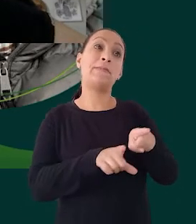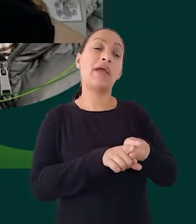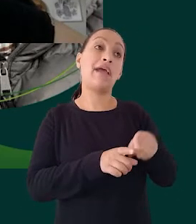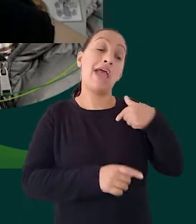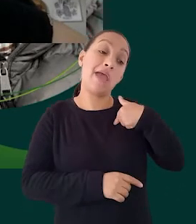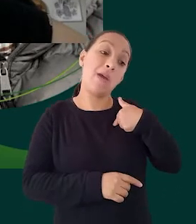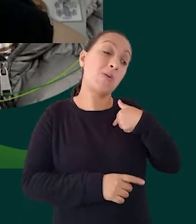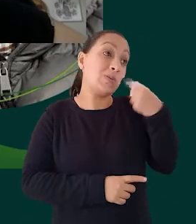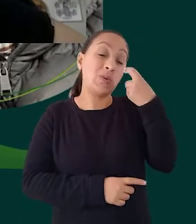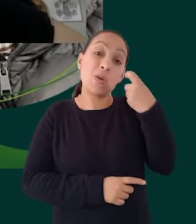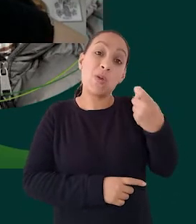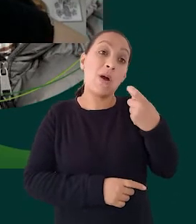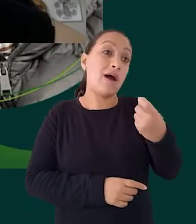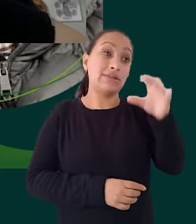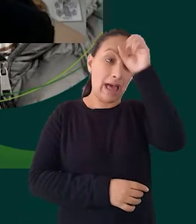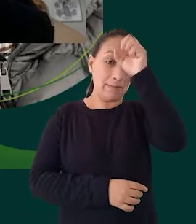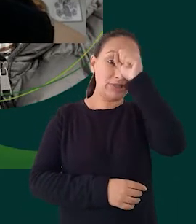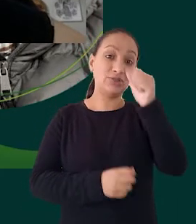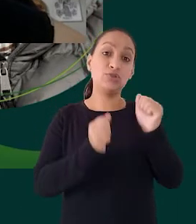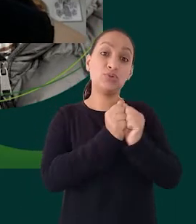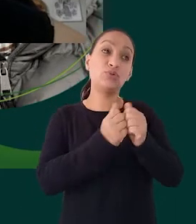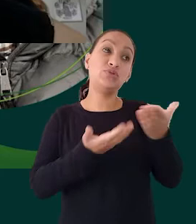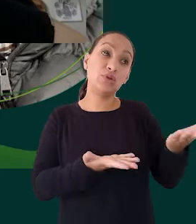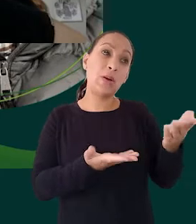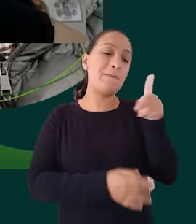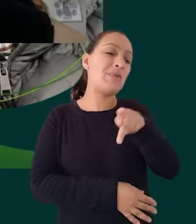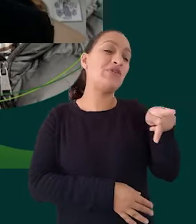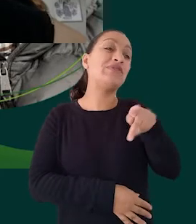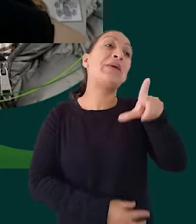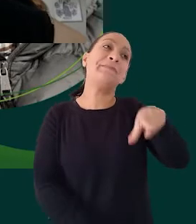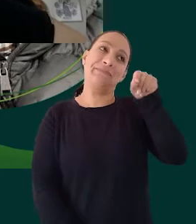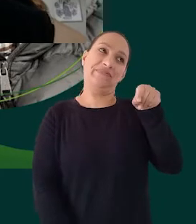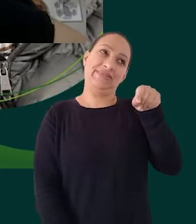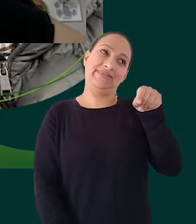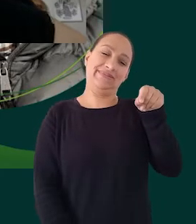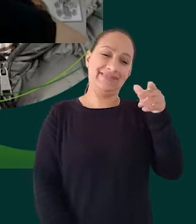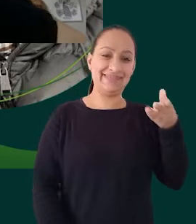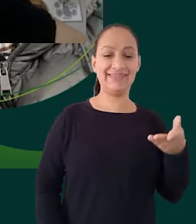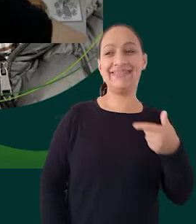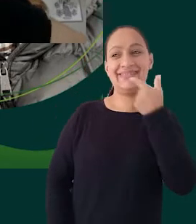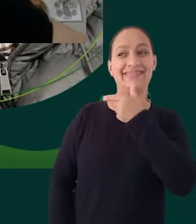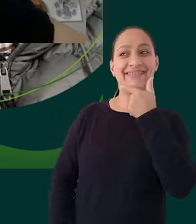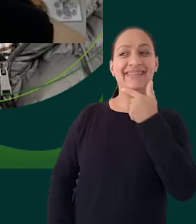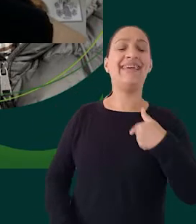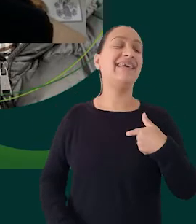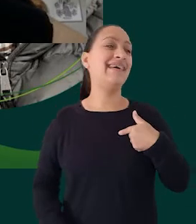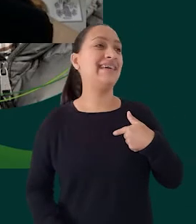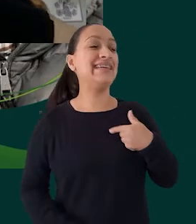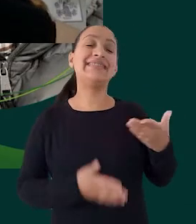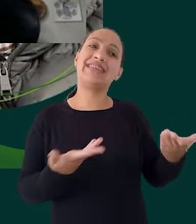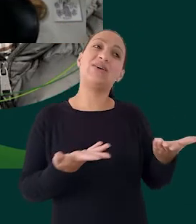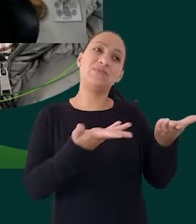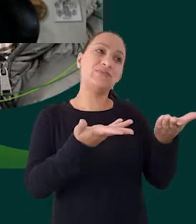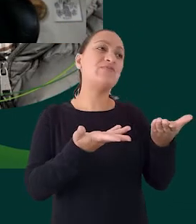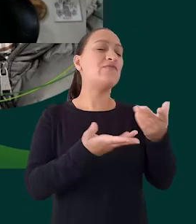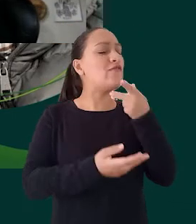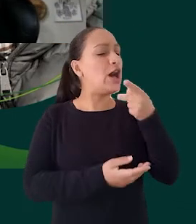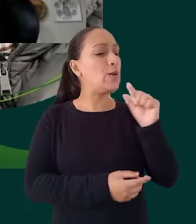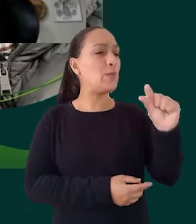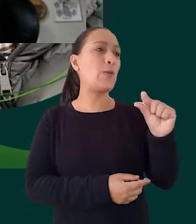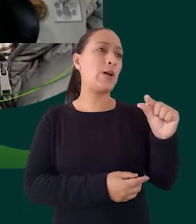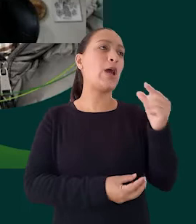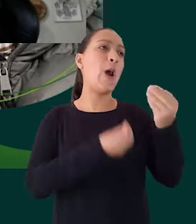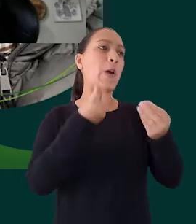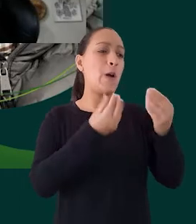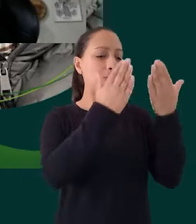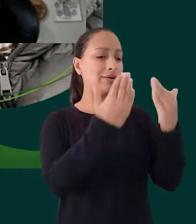super curiosa para aprender contigo agora, meu professor preferido. Então, eu deixo contigo. Me fala um pouquinho de Machine